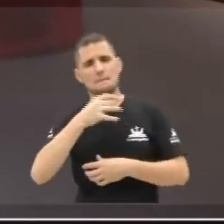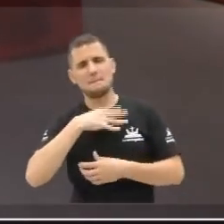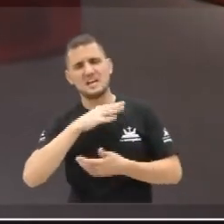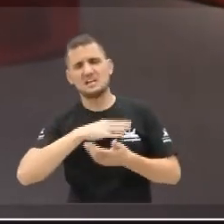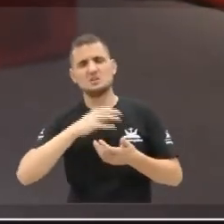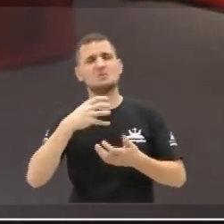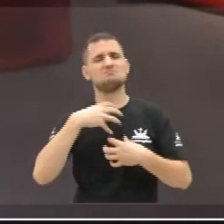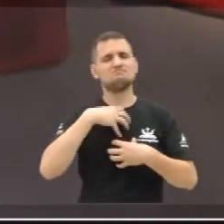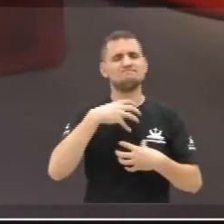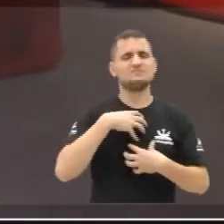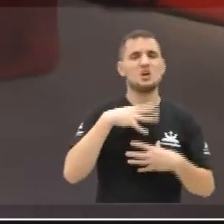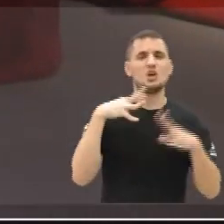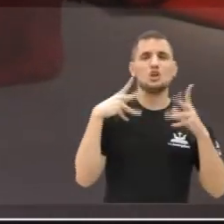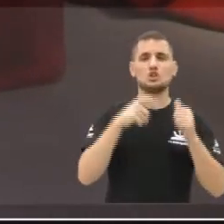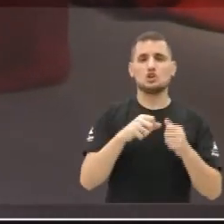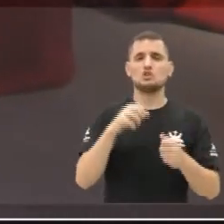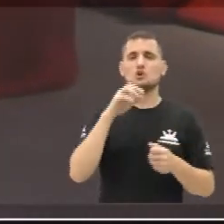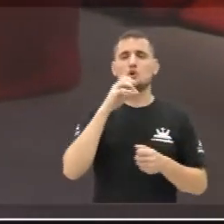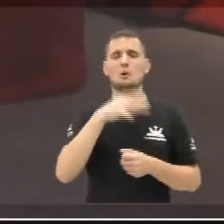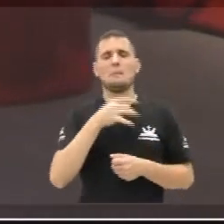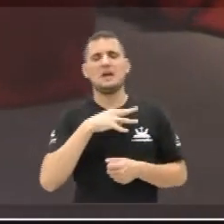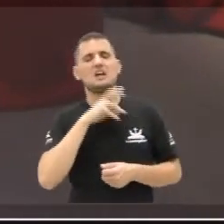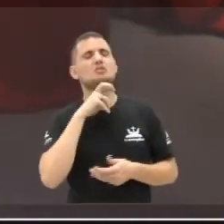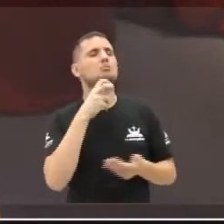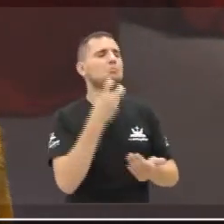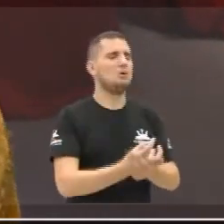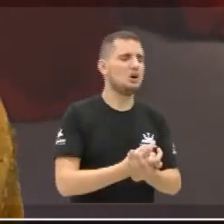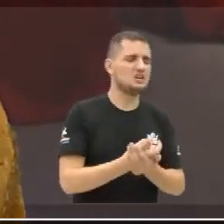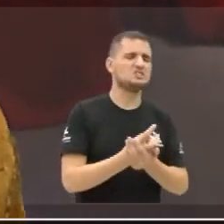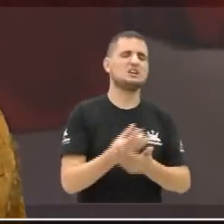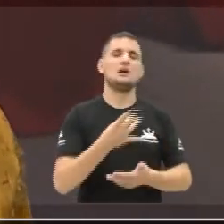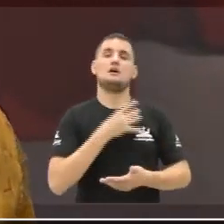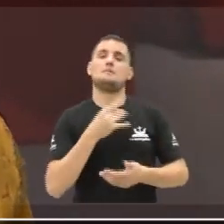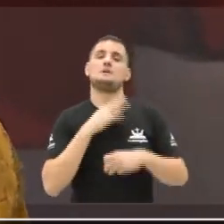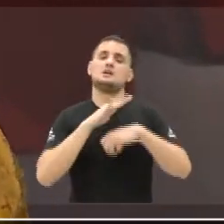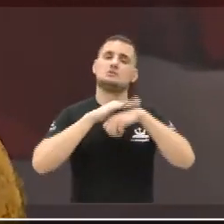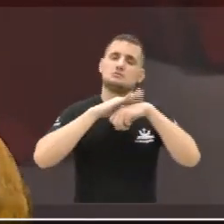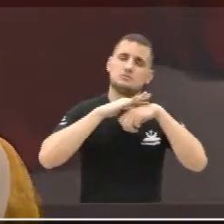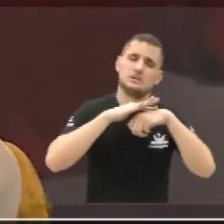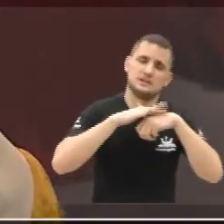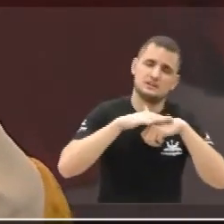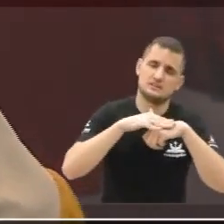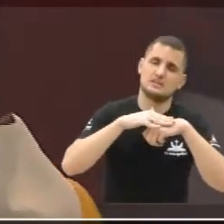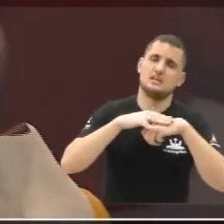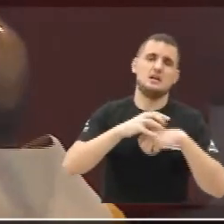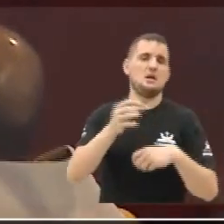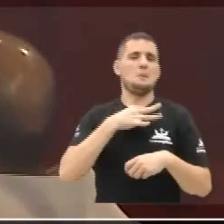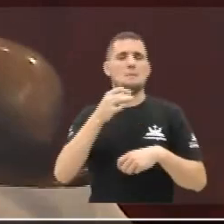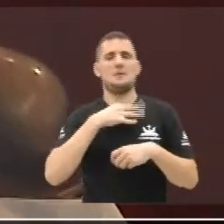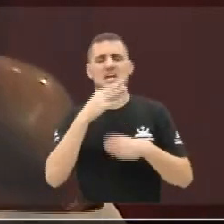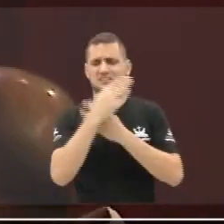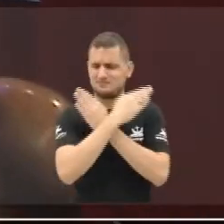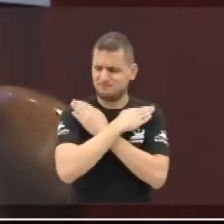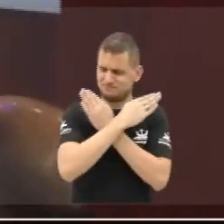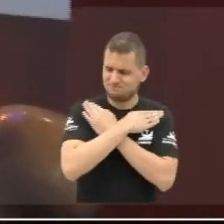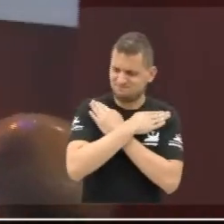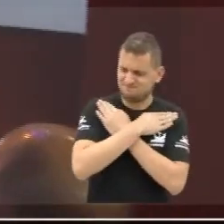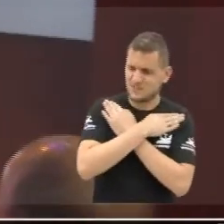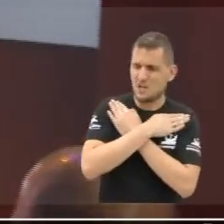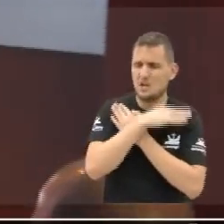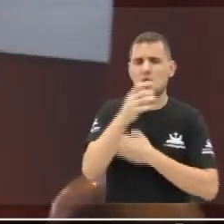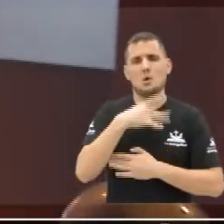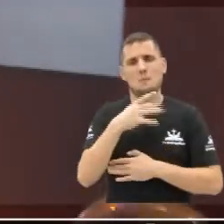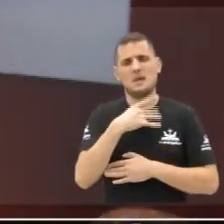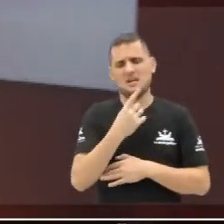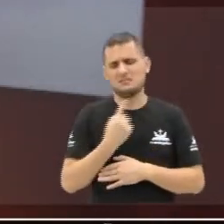Todo medo da morte. Todo medo da doença. Todo medo do desemprego. Todo medo da